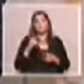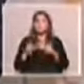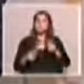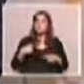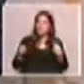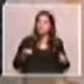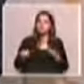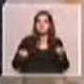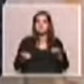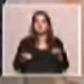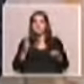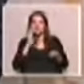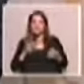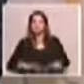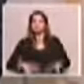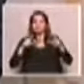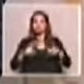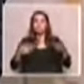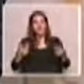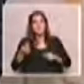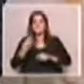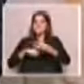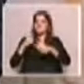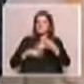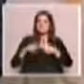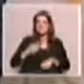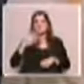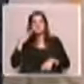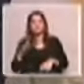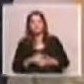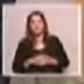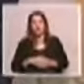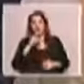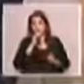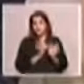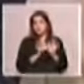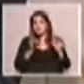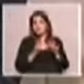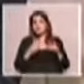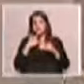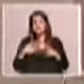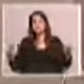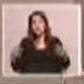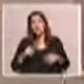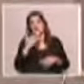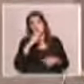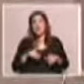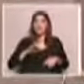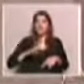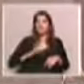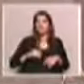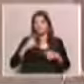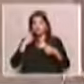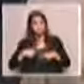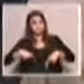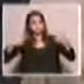organizarem-se para ganharem escala, para se colocarem nos mercados internacionais. Se há uma plataforma alargada, o tal cluster dos queijos nacionais, sim, se calhar. Sim, nós neste momento